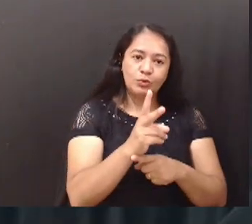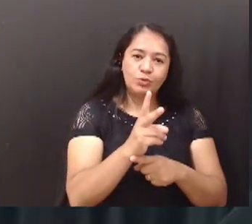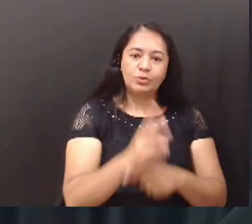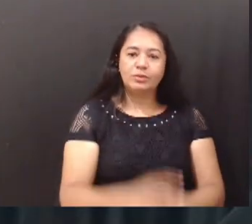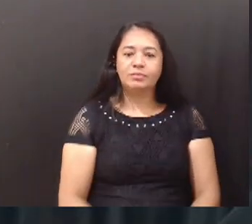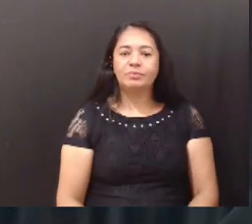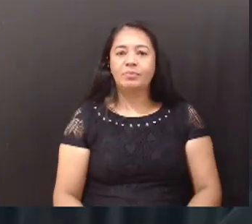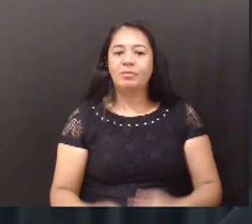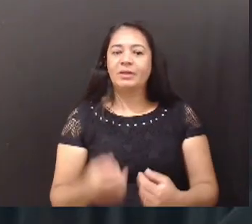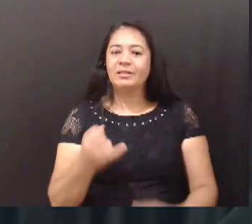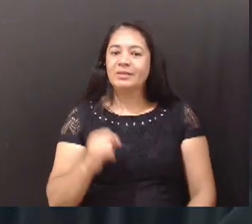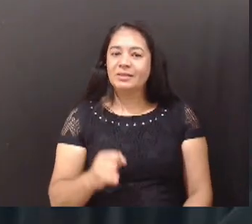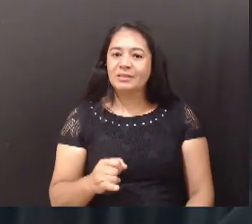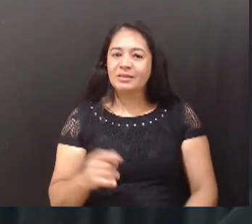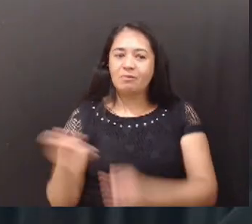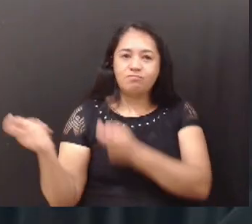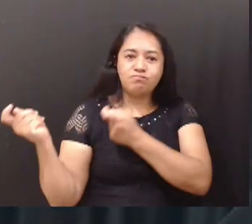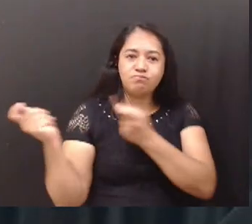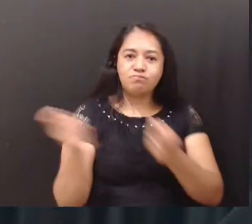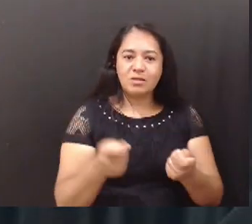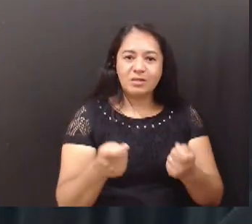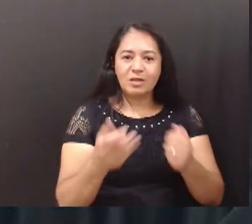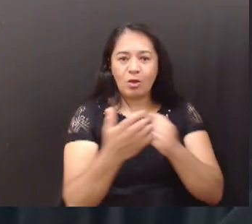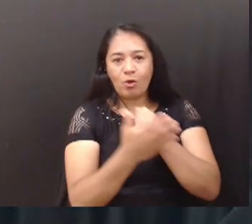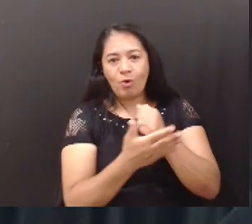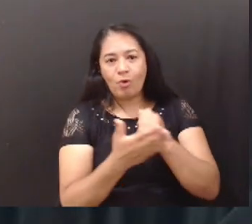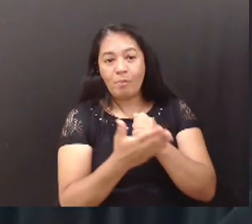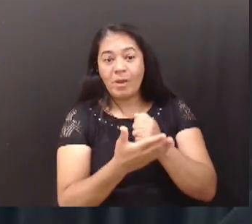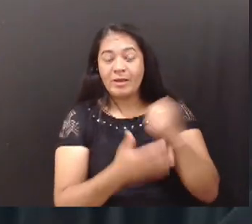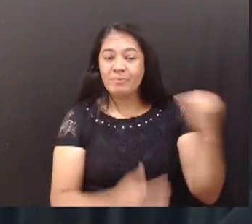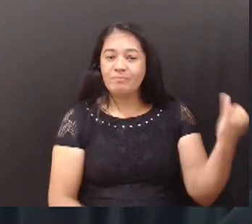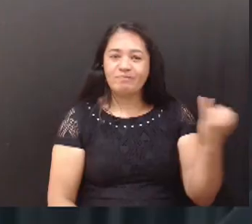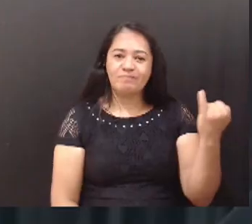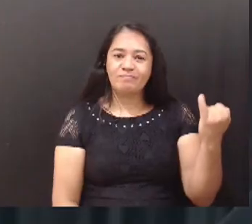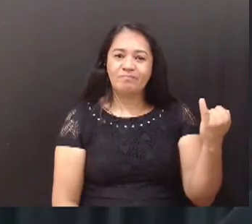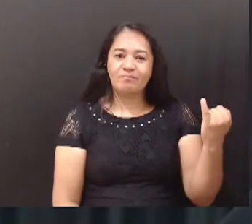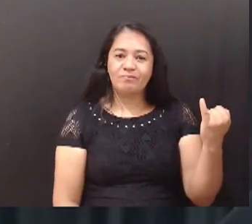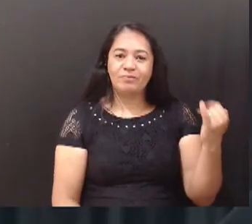ela marreta um pilar que é fundamental, o prédio cai.